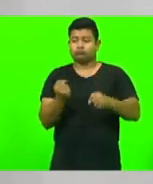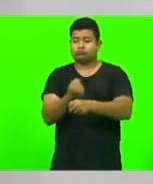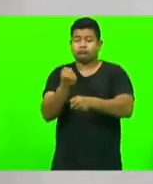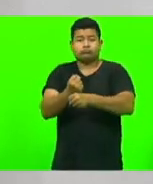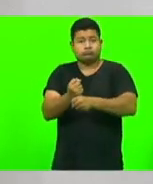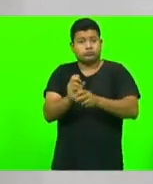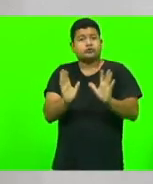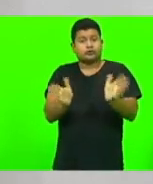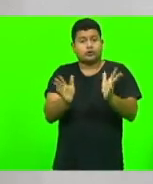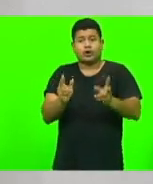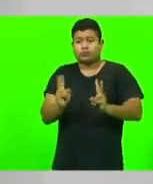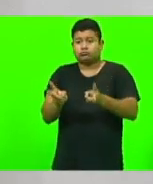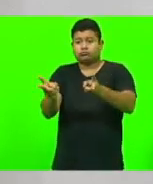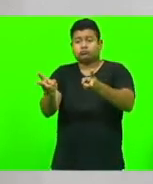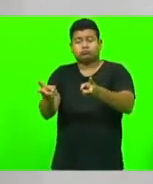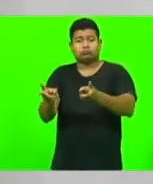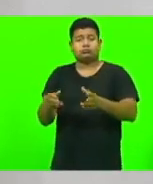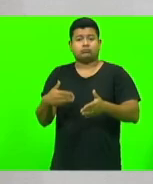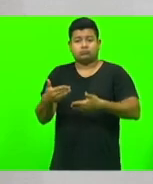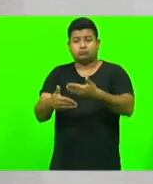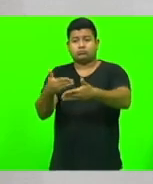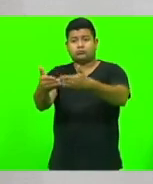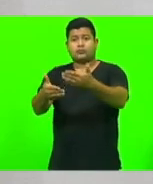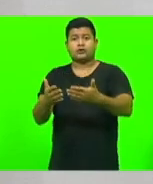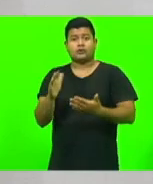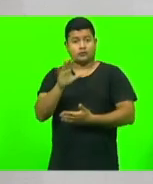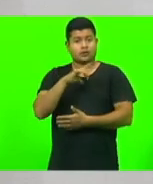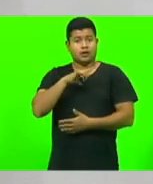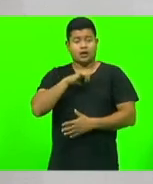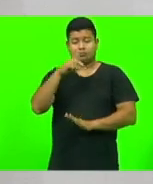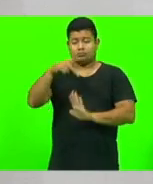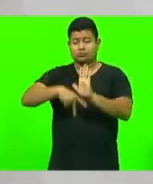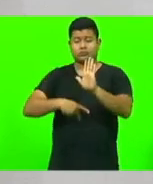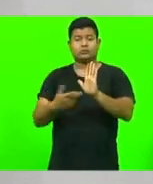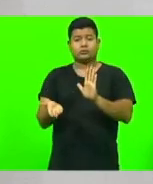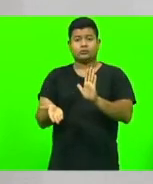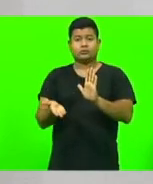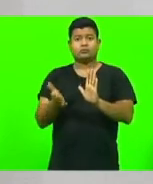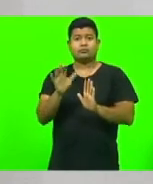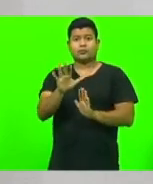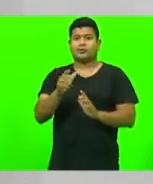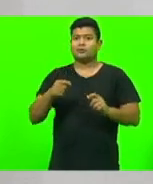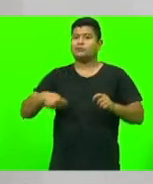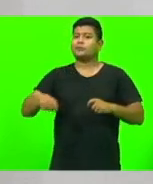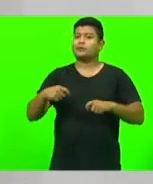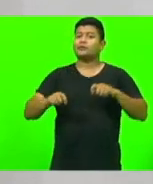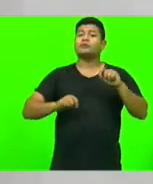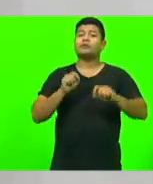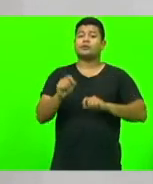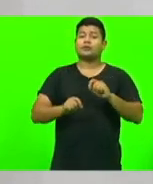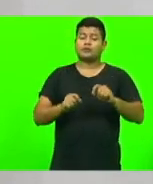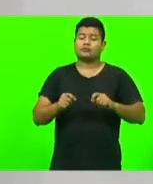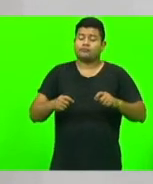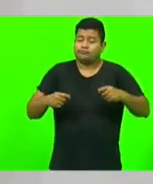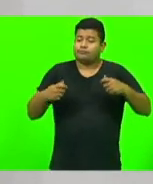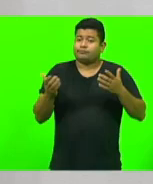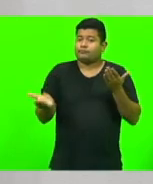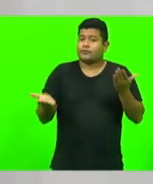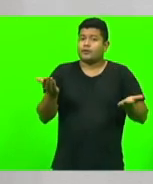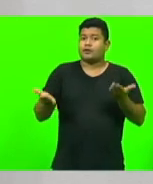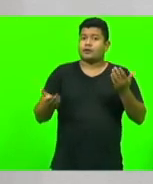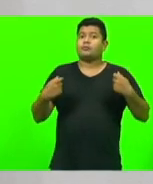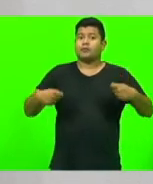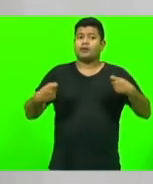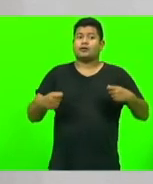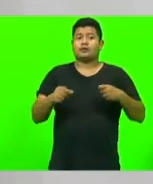obras estão andando os projetos. Então, a gente precisa ser mais coerente, tem que adequar essas informações